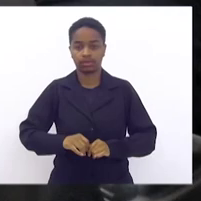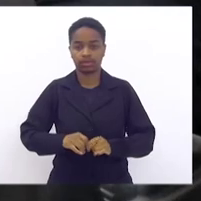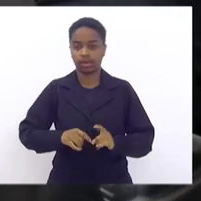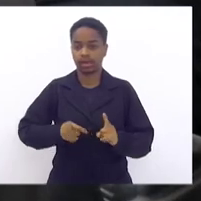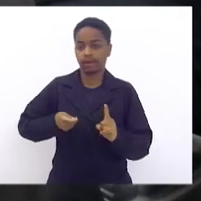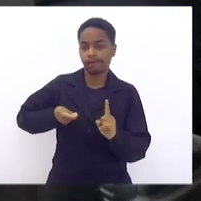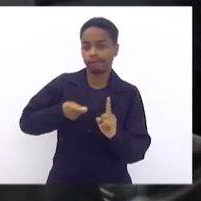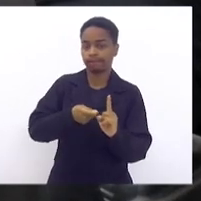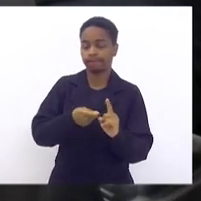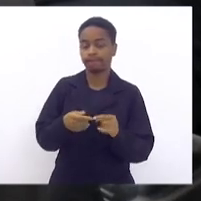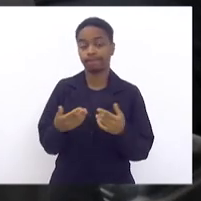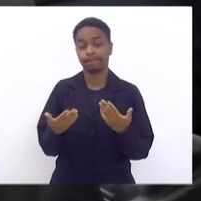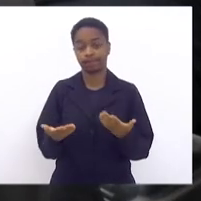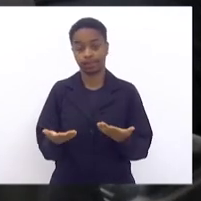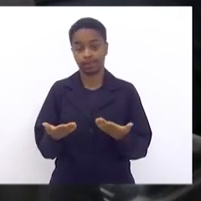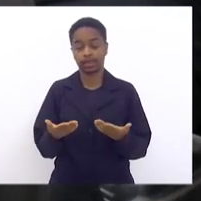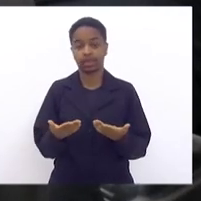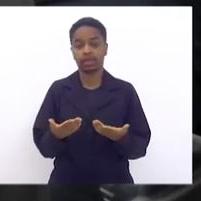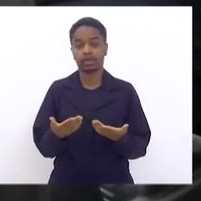então isso